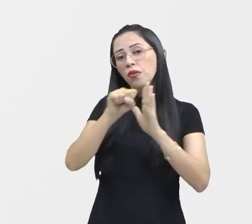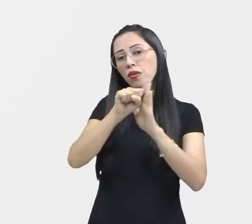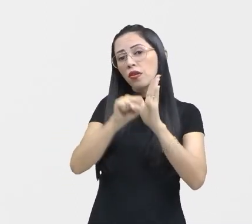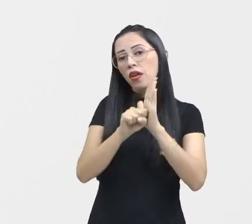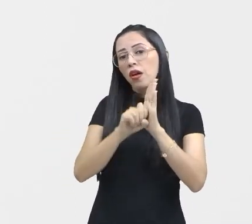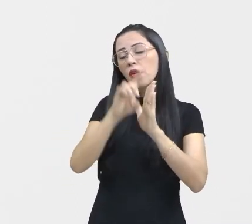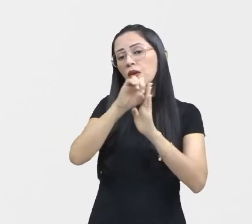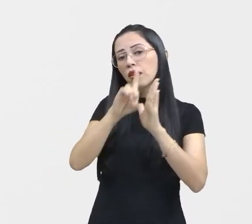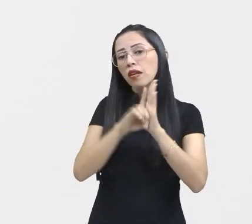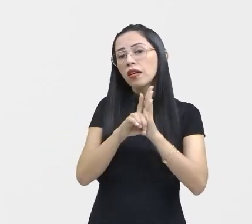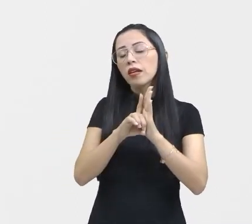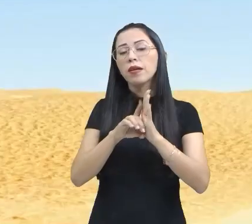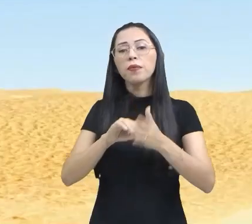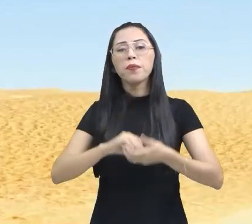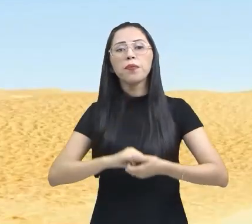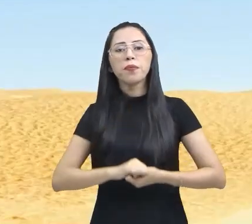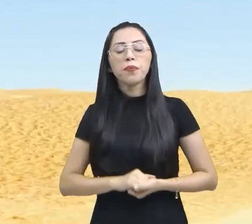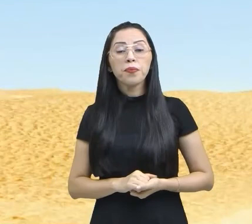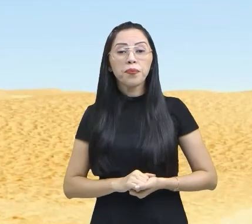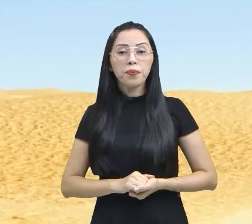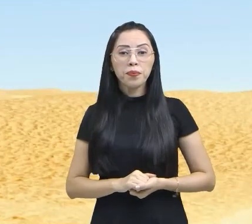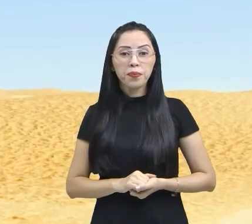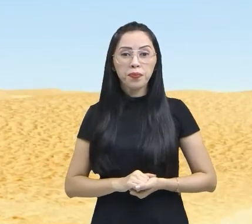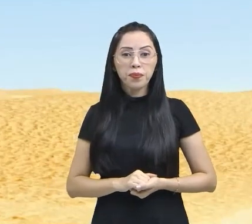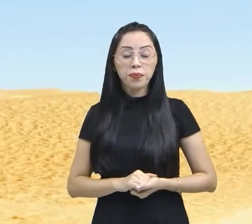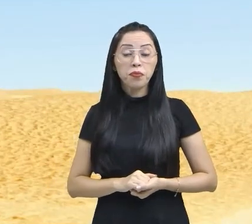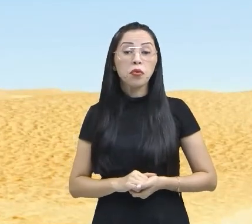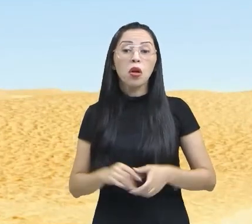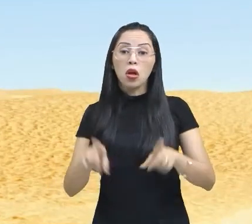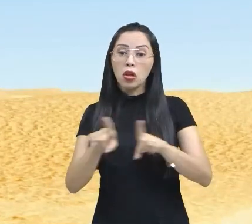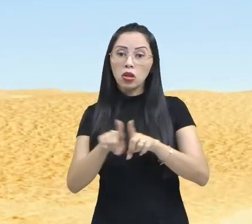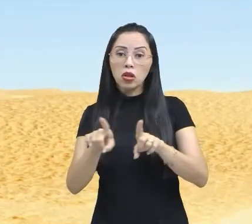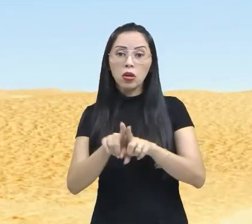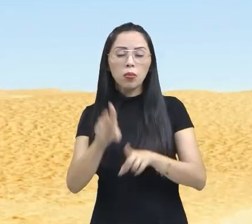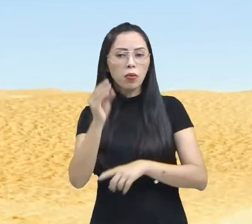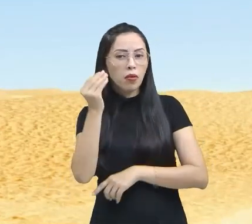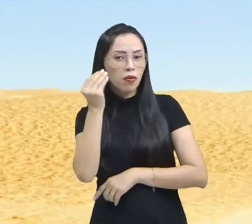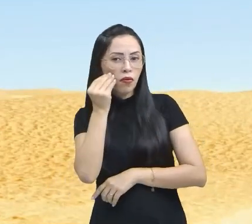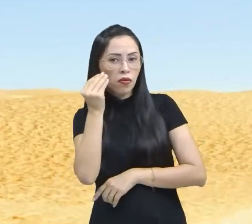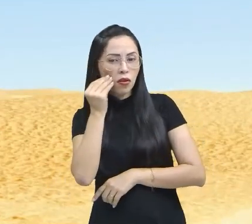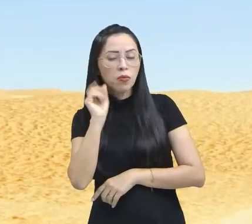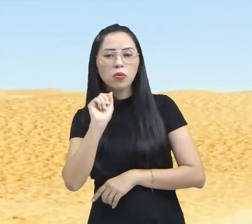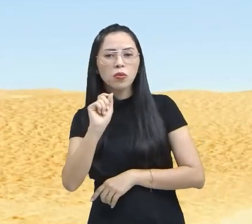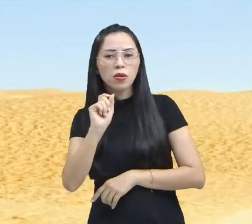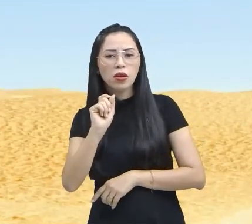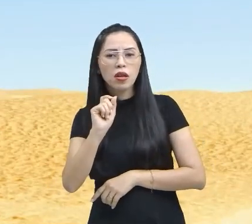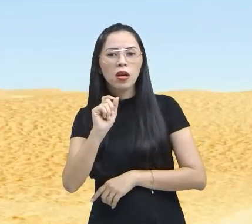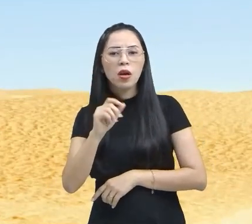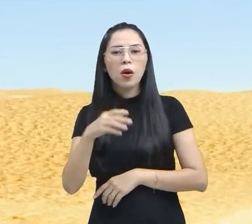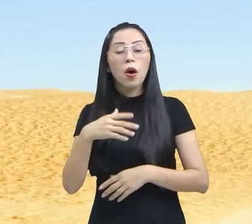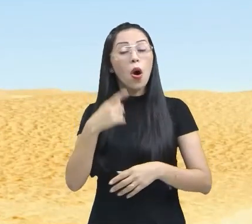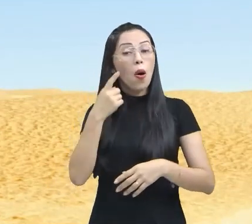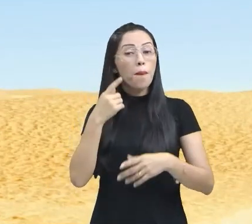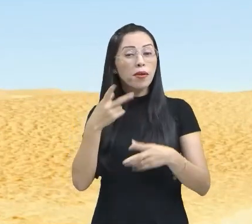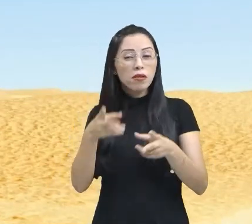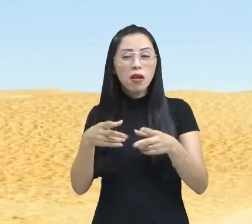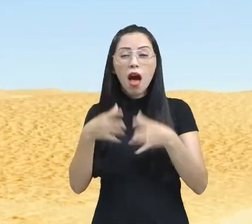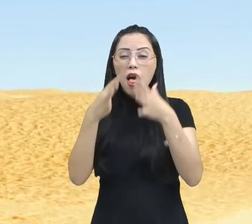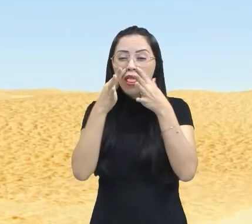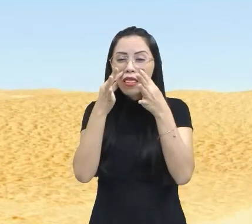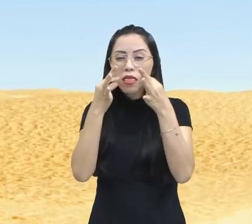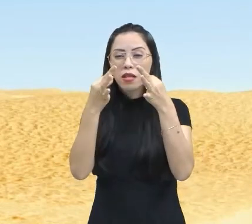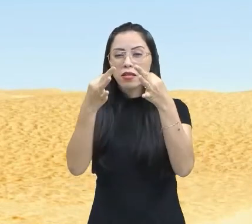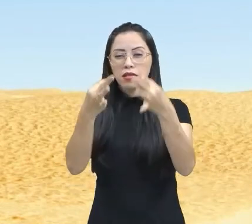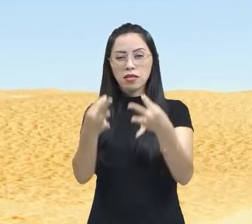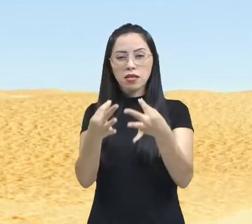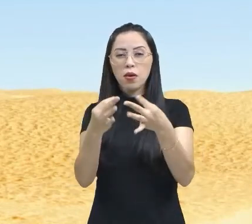Aqui comigo. Bom, nós vimos o seguinte, que quando se trabalha com tempo, você tem que prestar atenção nessas medidas, né? Hora,